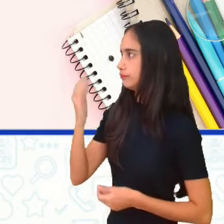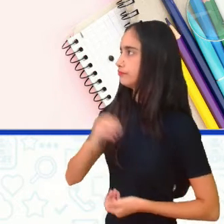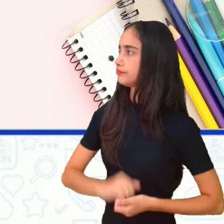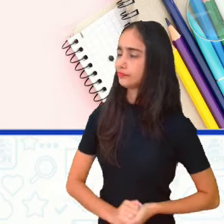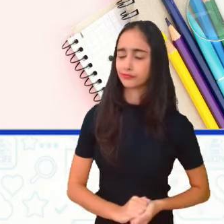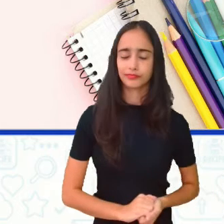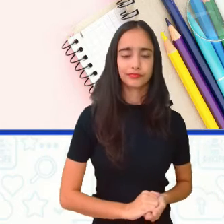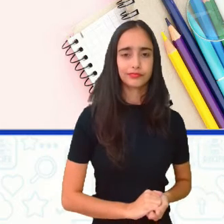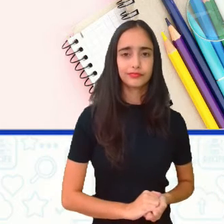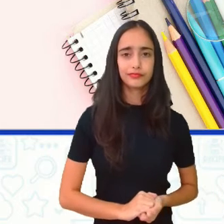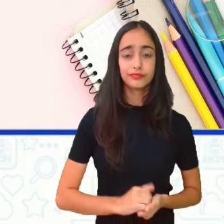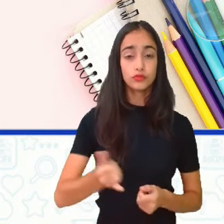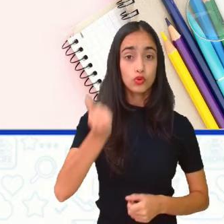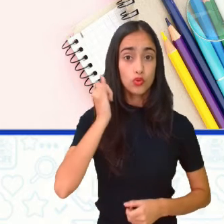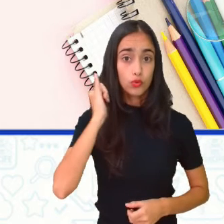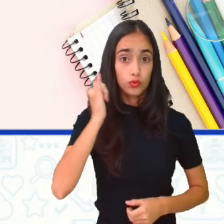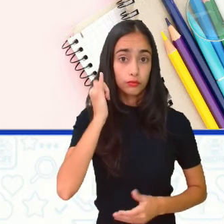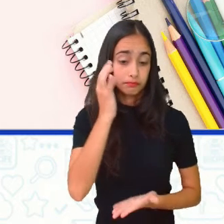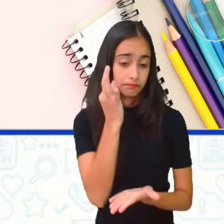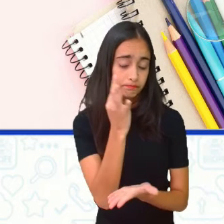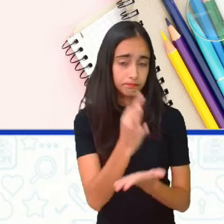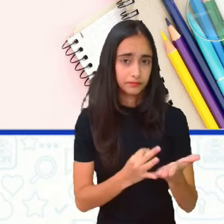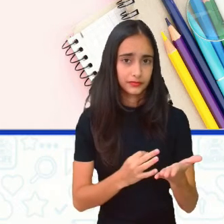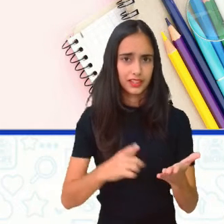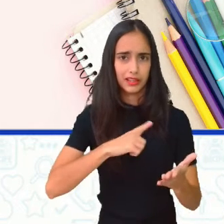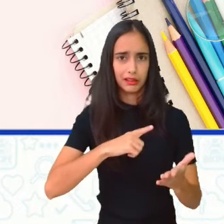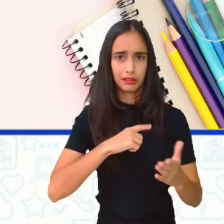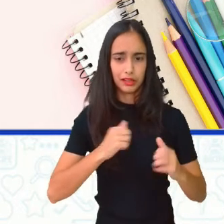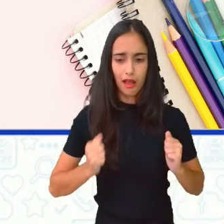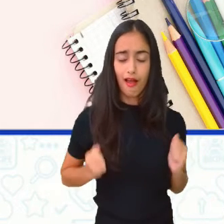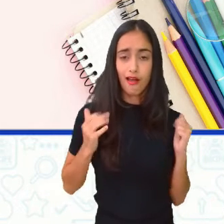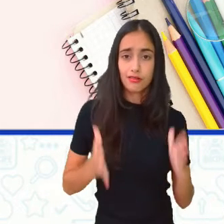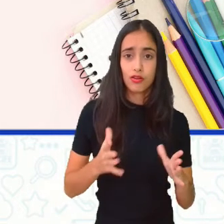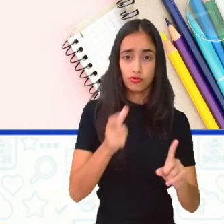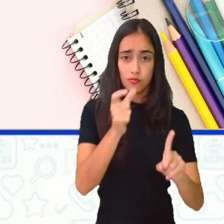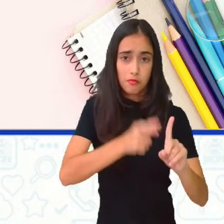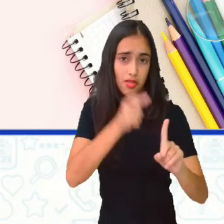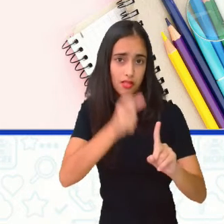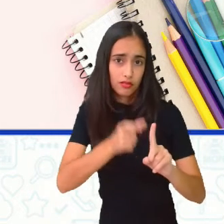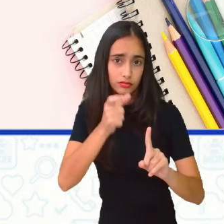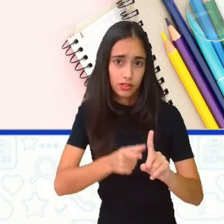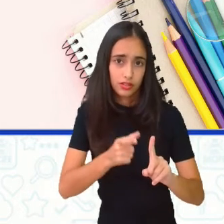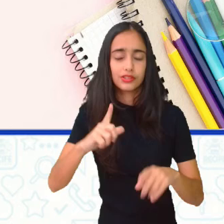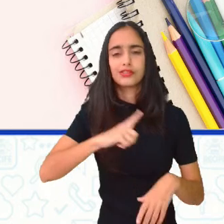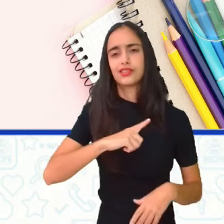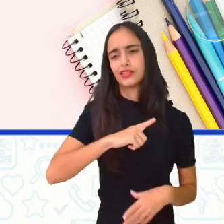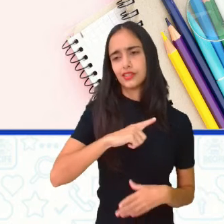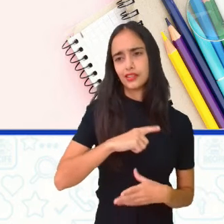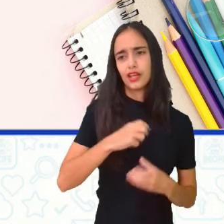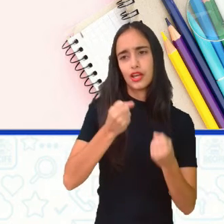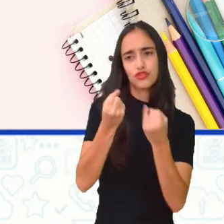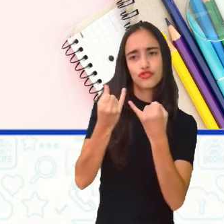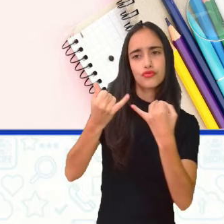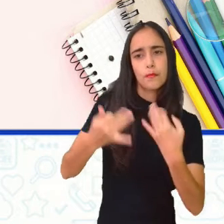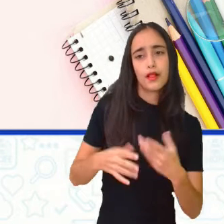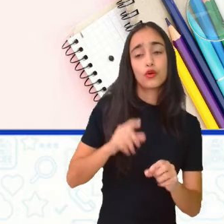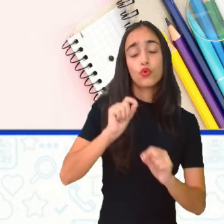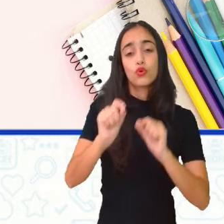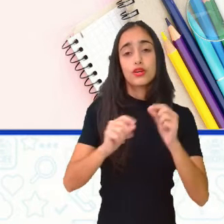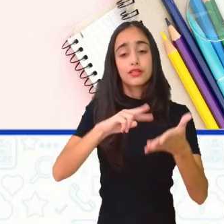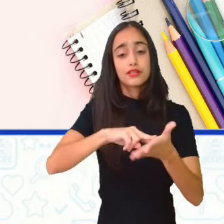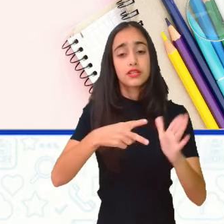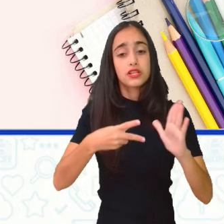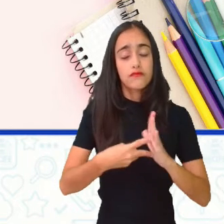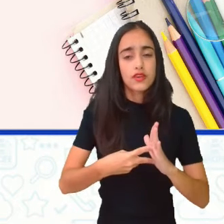textos narrativos apresentam ações dos personagens, e aqui tem a definição do que é um texto narrativo, ações